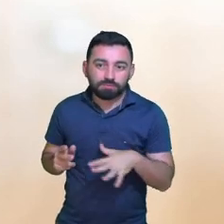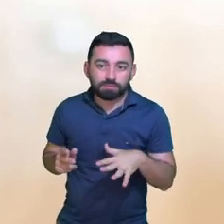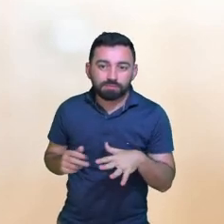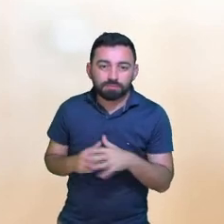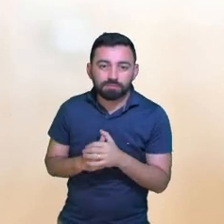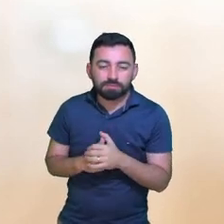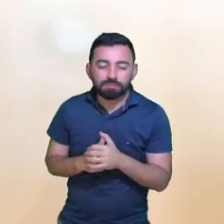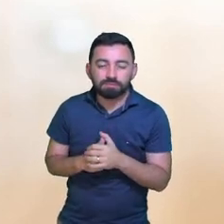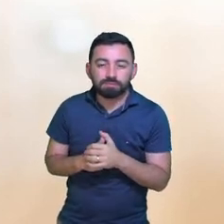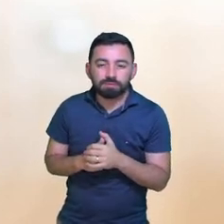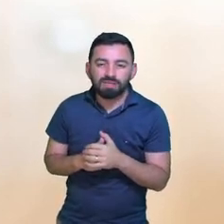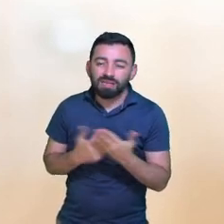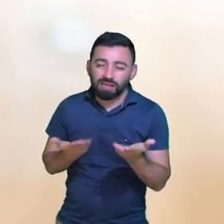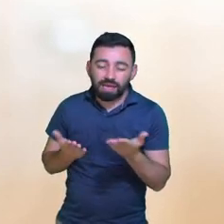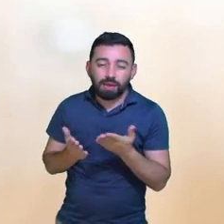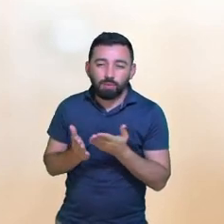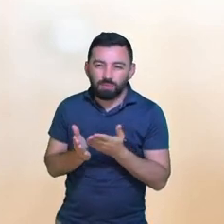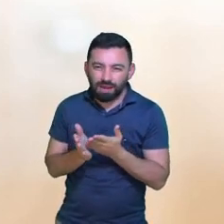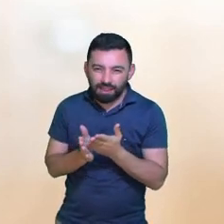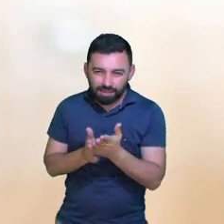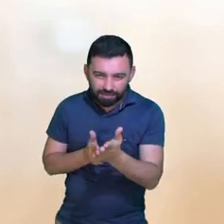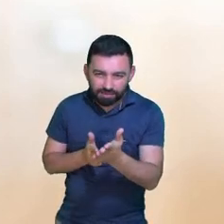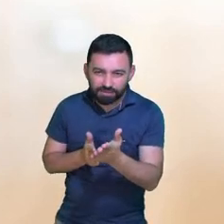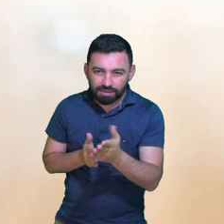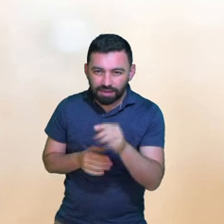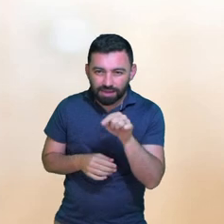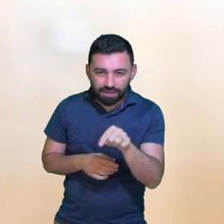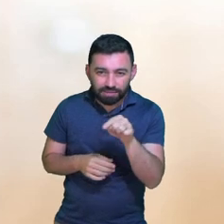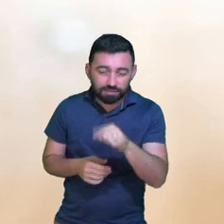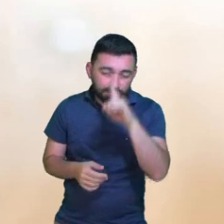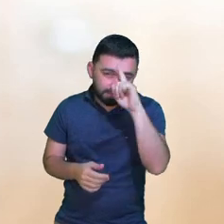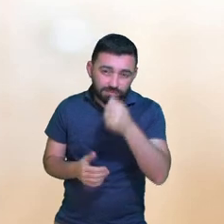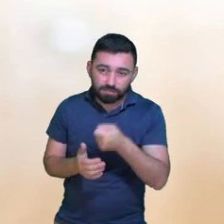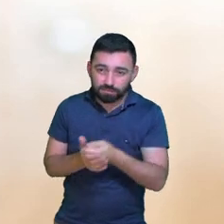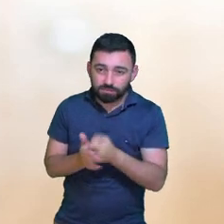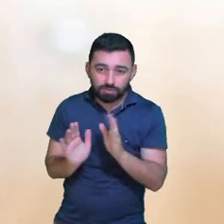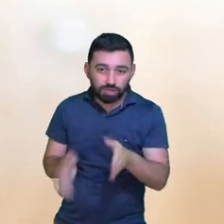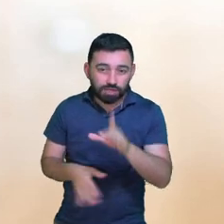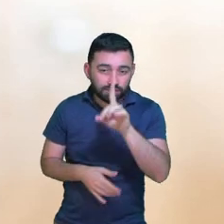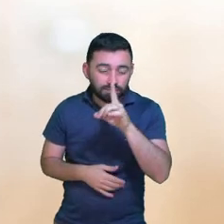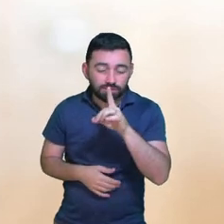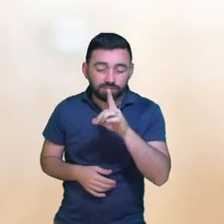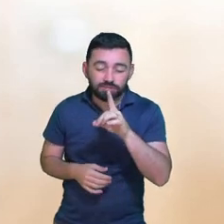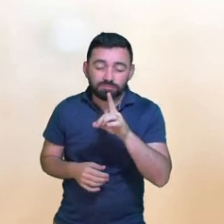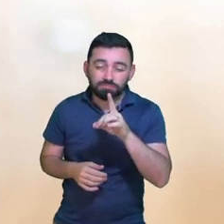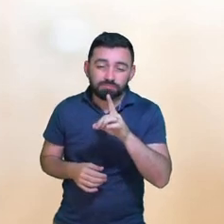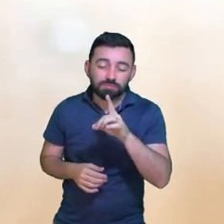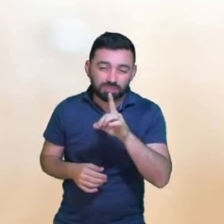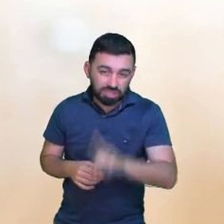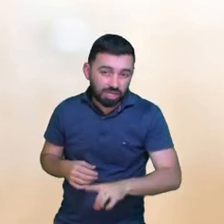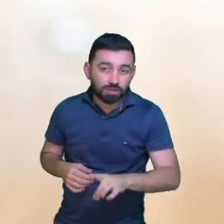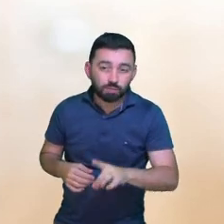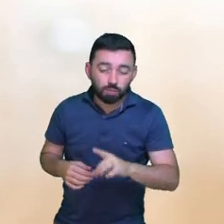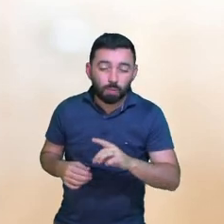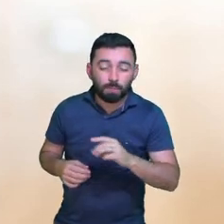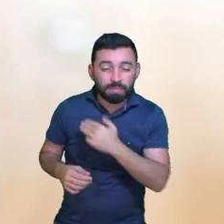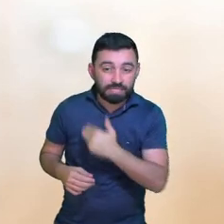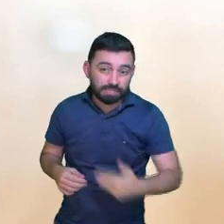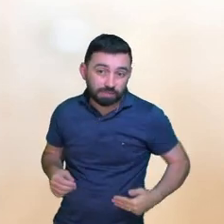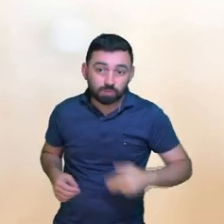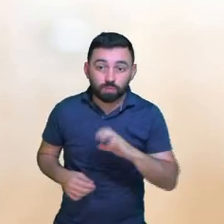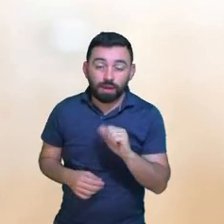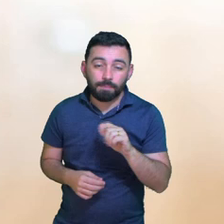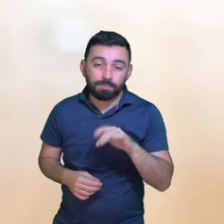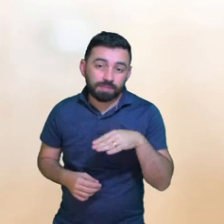foi determinada e definida por direito do ministro Camilo então ele vem dentro dessa